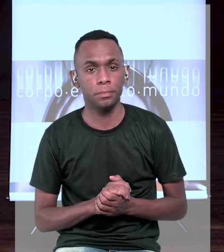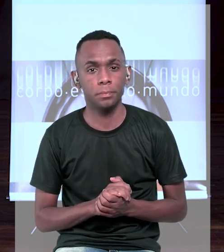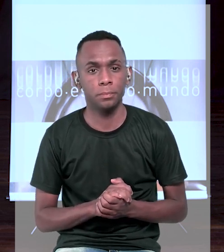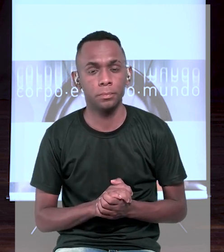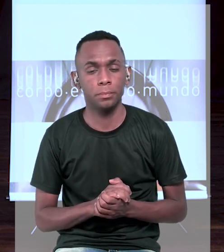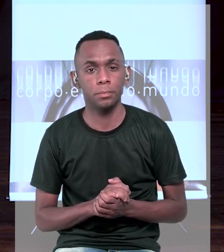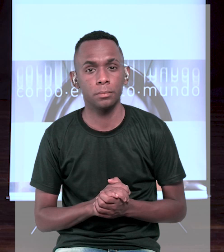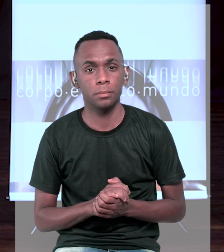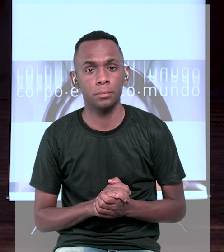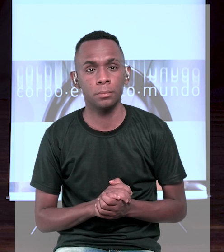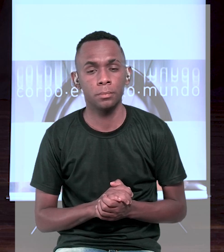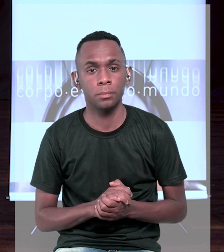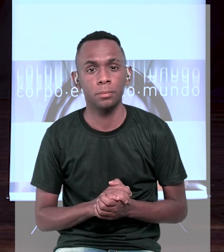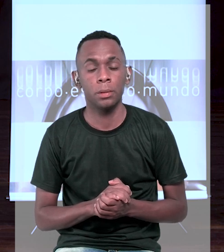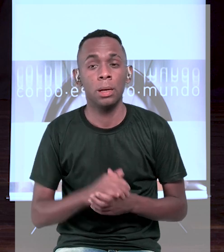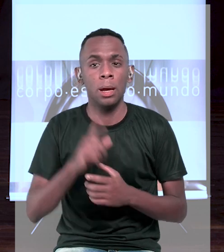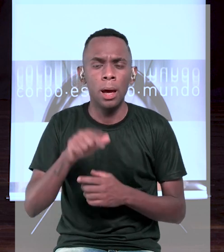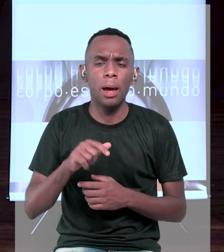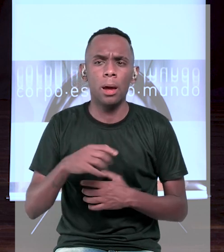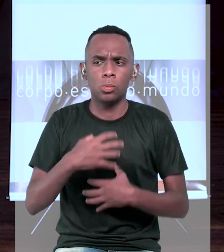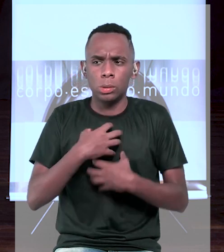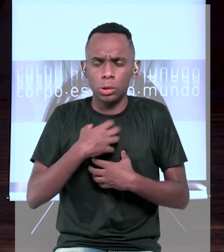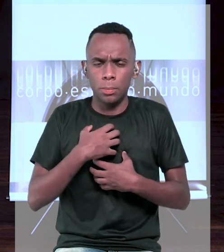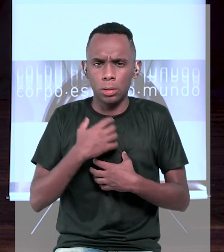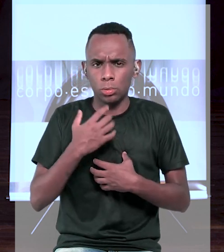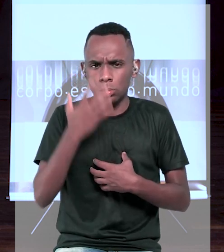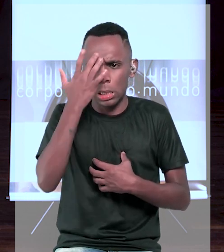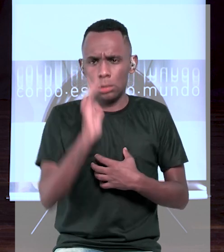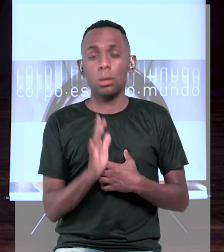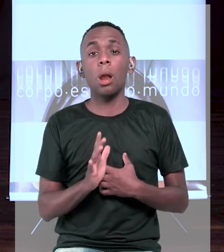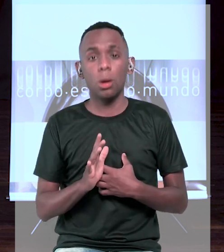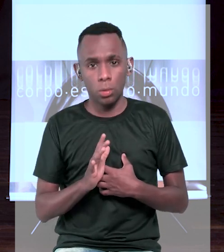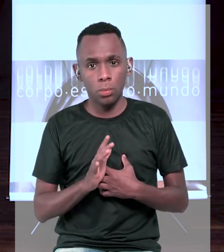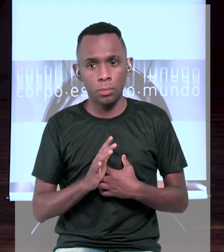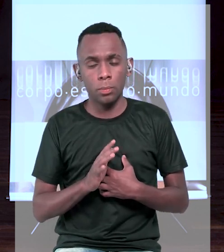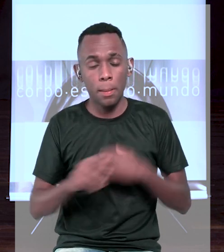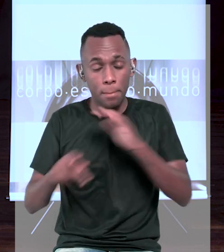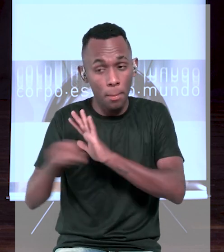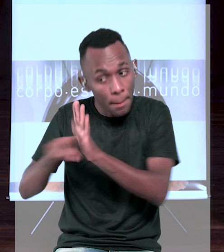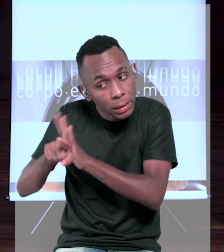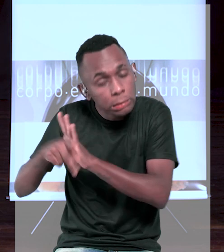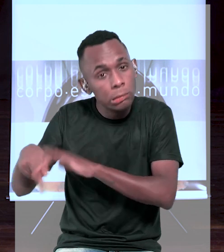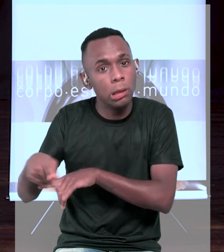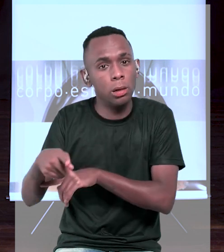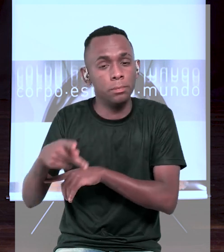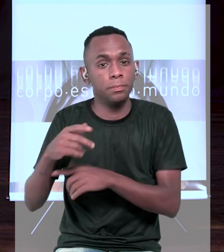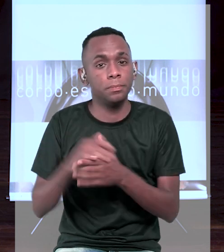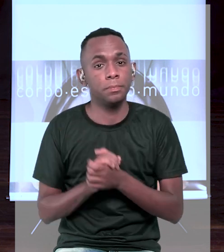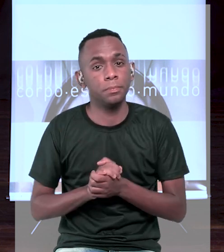É um instinto estranho, nos termos exatos de Paul Valéry.